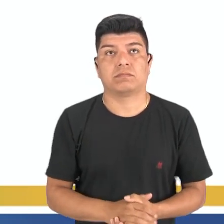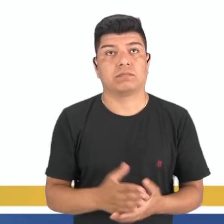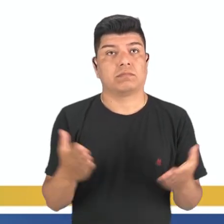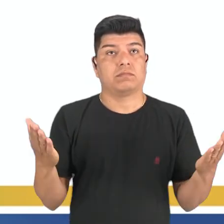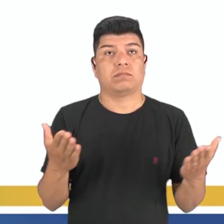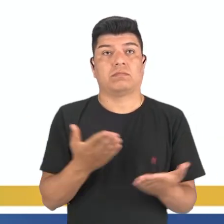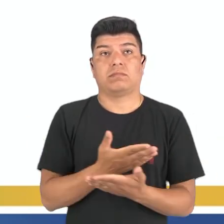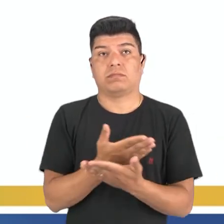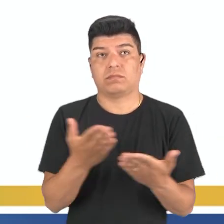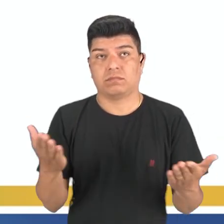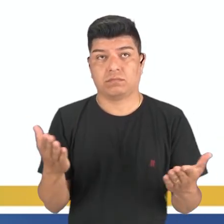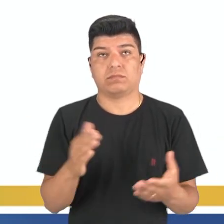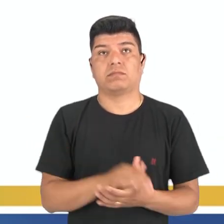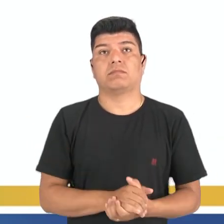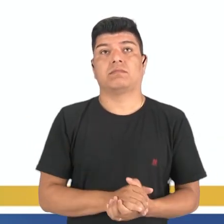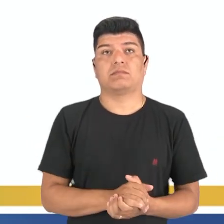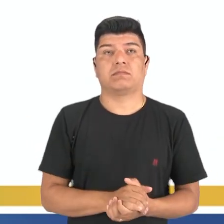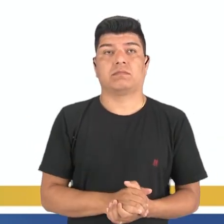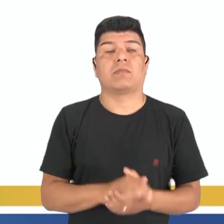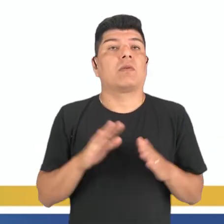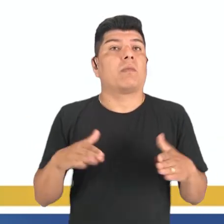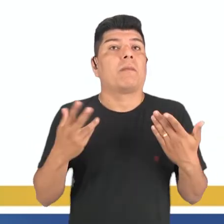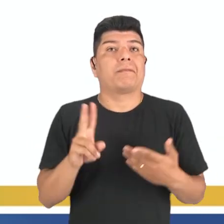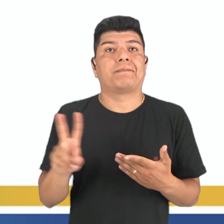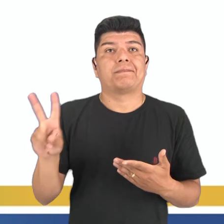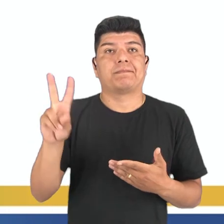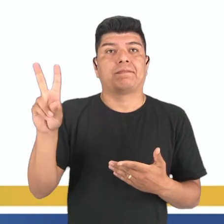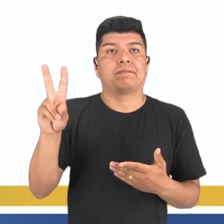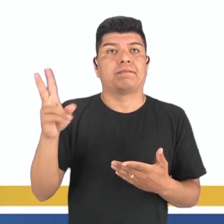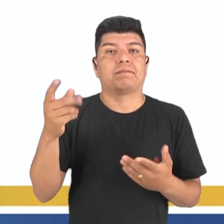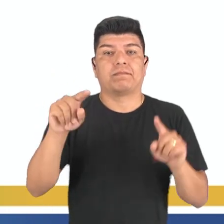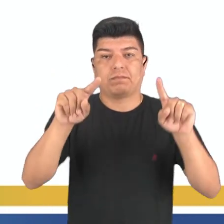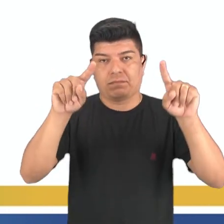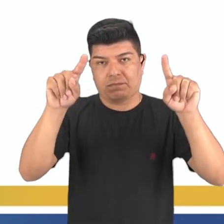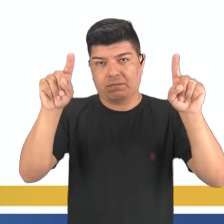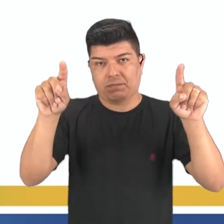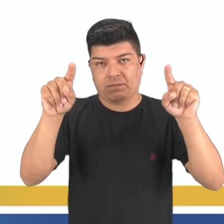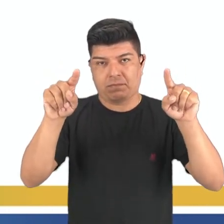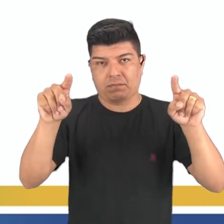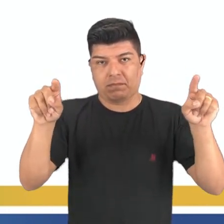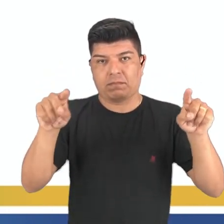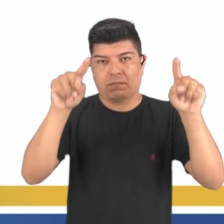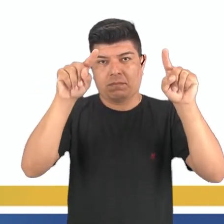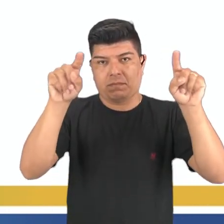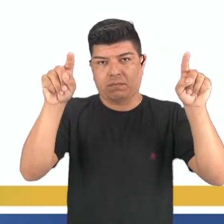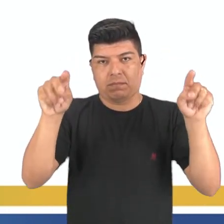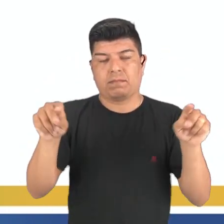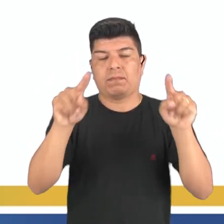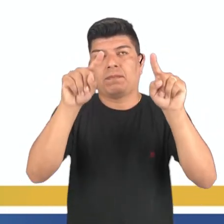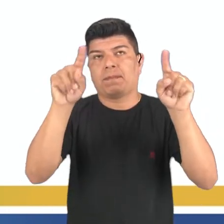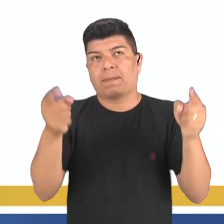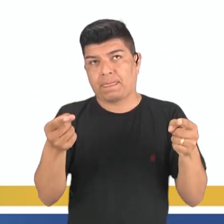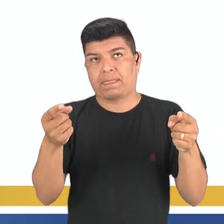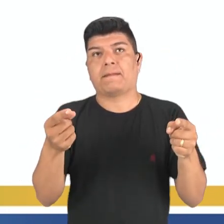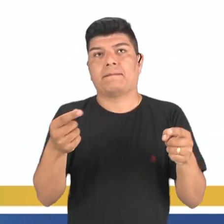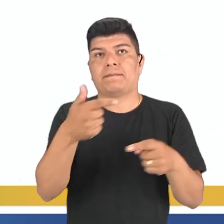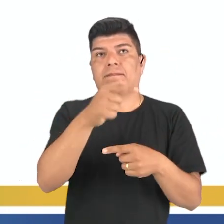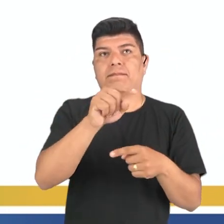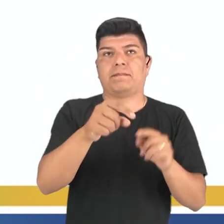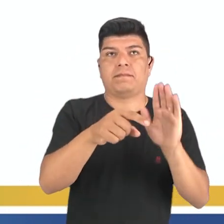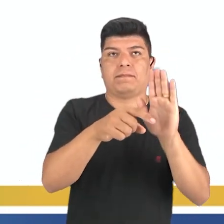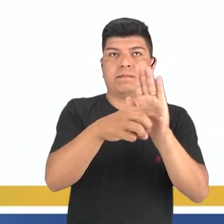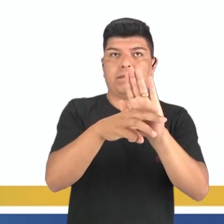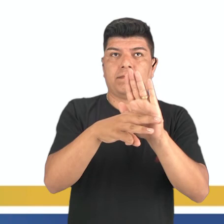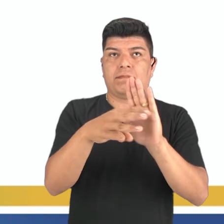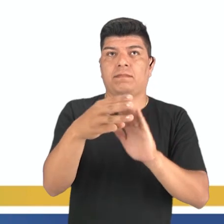Então agora é com você. Qual o valor da expressão 2/3 menos abre chaves